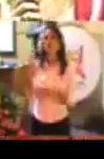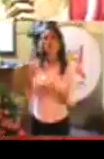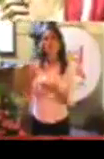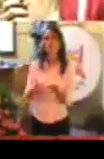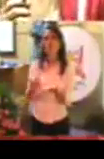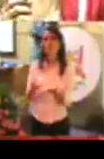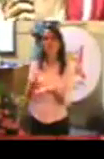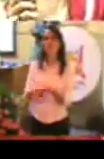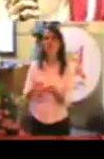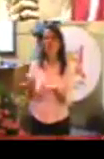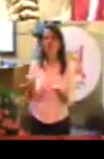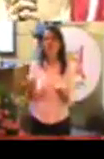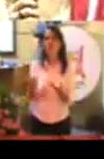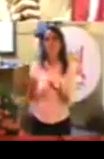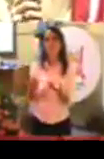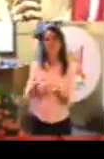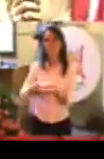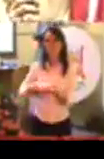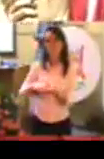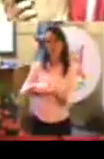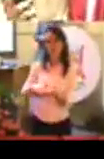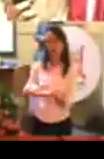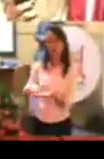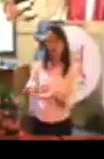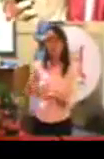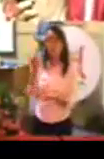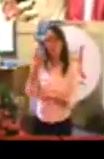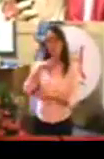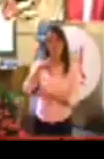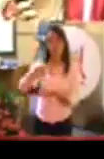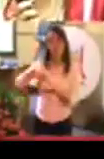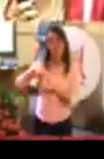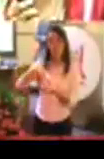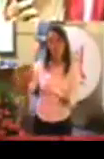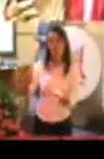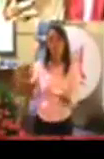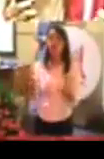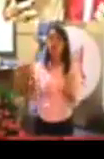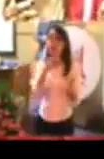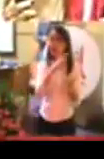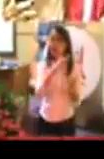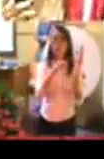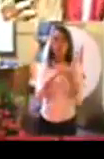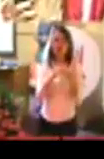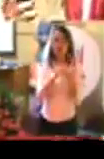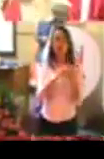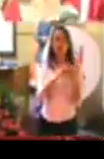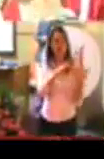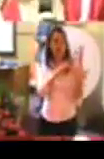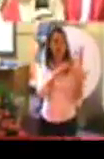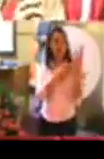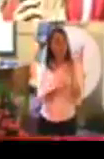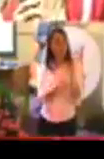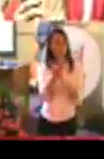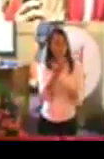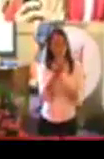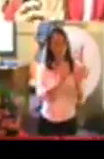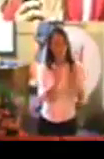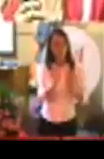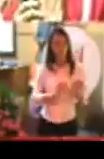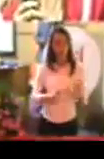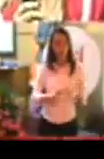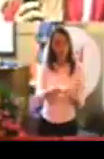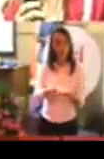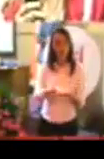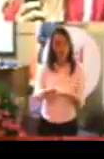existem livros impressos em braille para que eles possam ler. E a gráfica do Senado, o Senado Federal, criou esse serviço de publicações